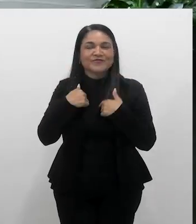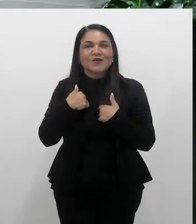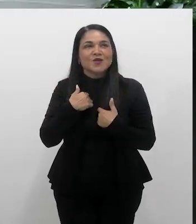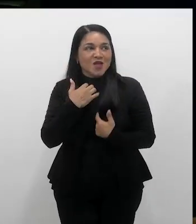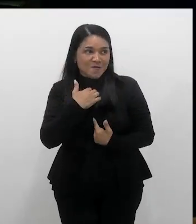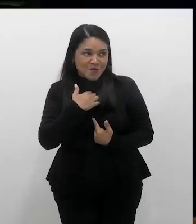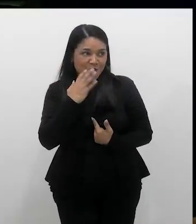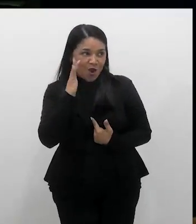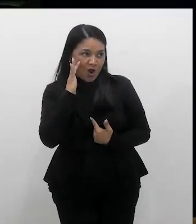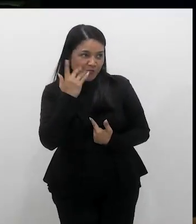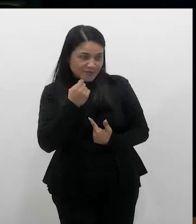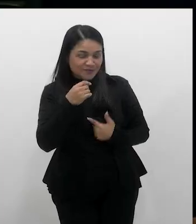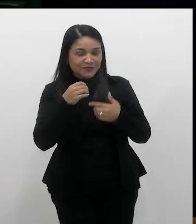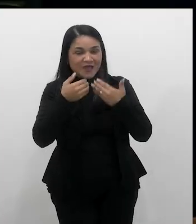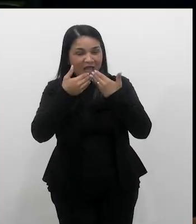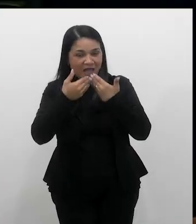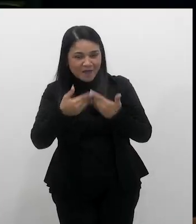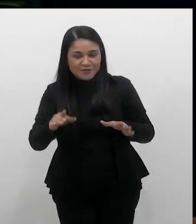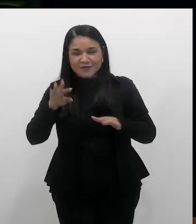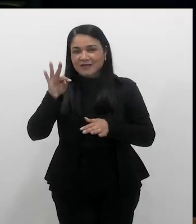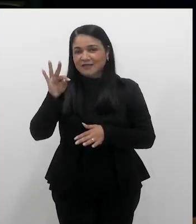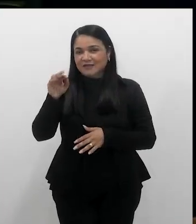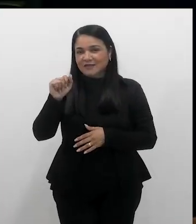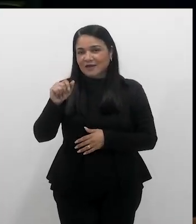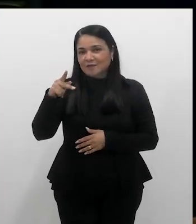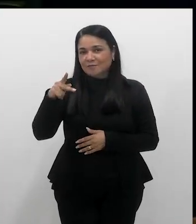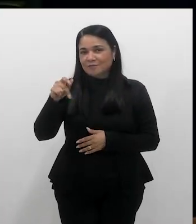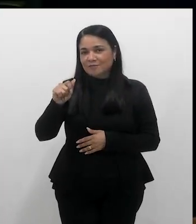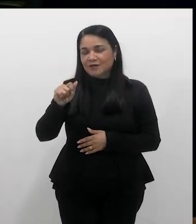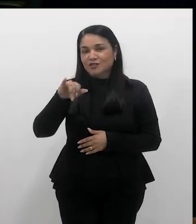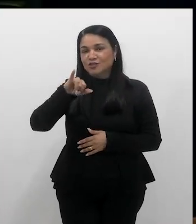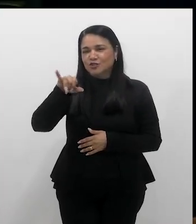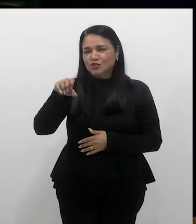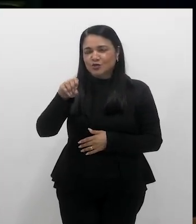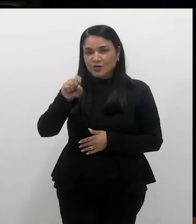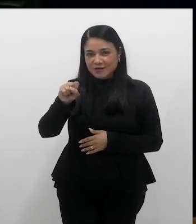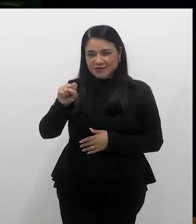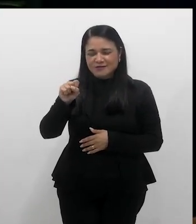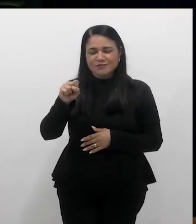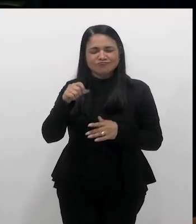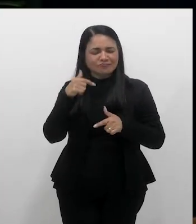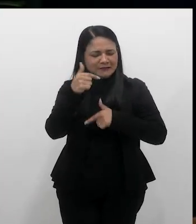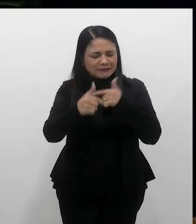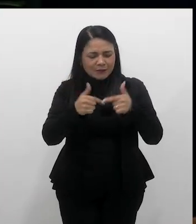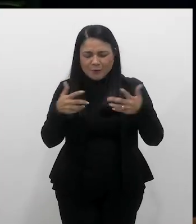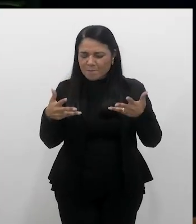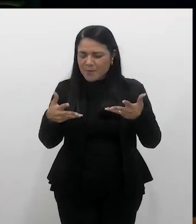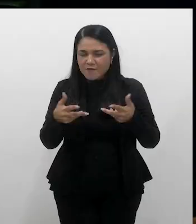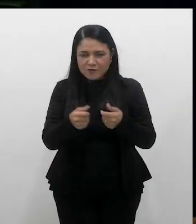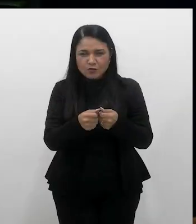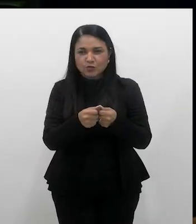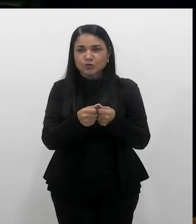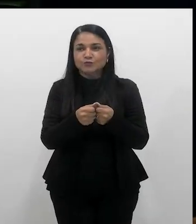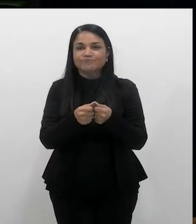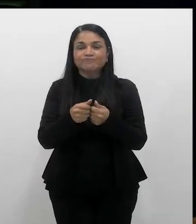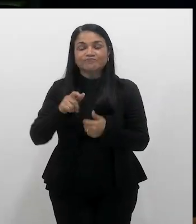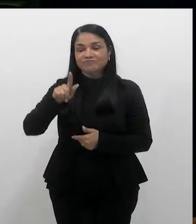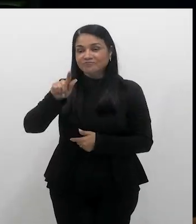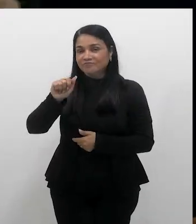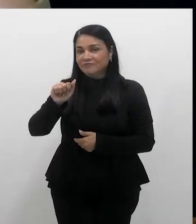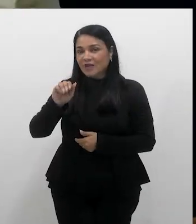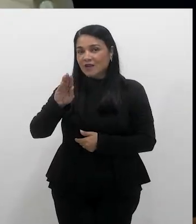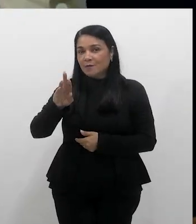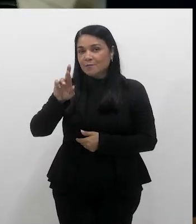que a abertura, Tapajós, assim, pra gente é um grande destaque, né? Porque eu acho um trabalho muito sólido. É tão sólido que é